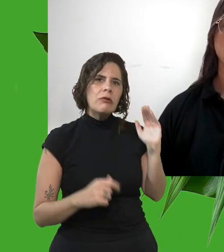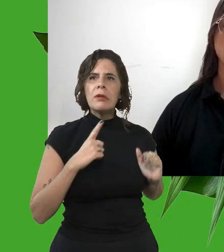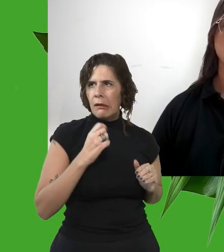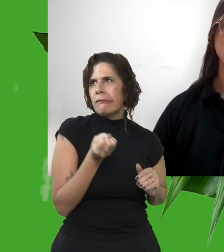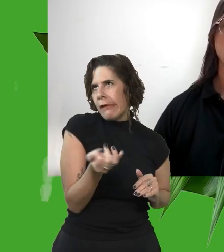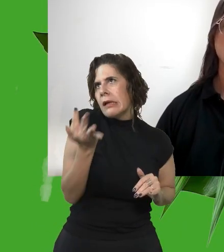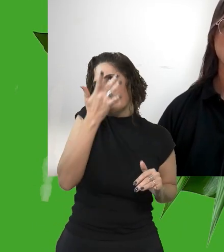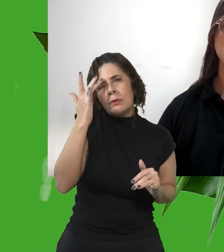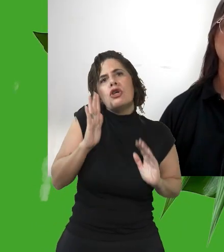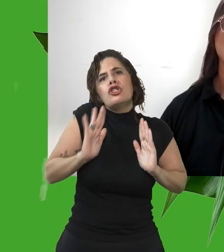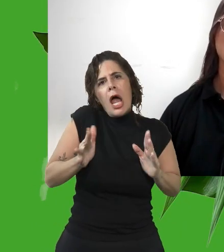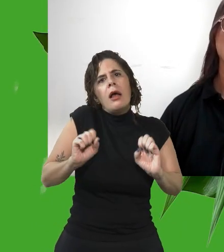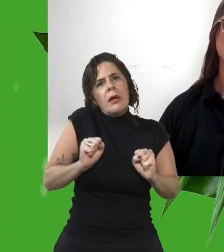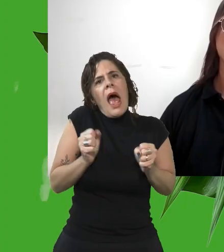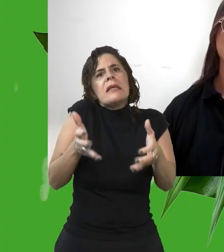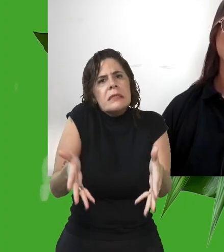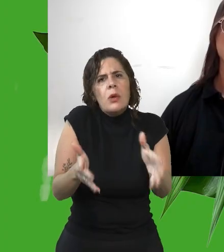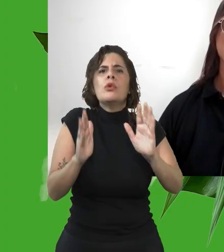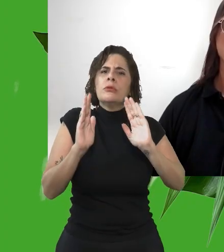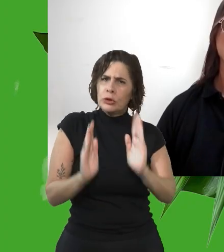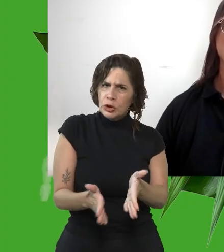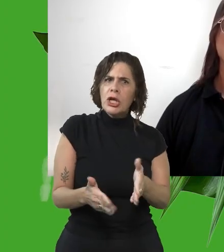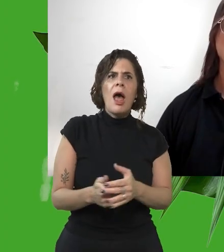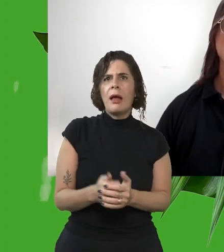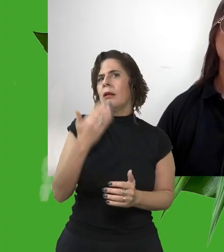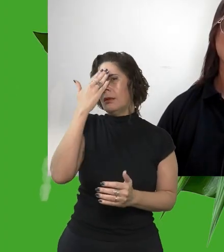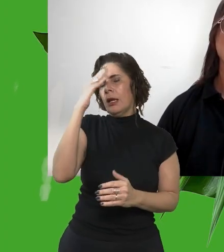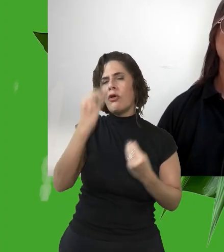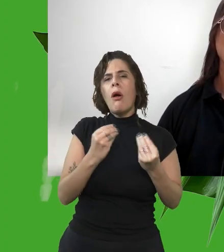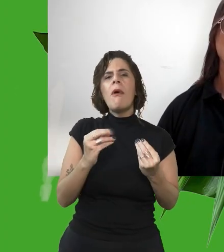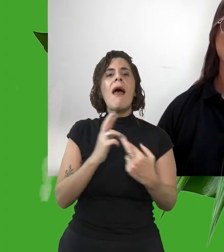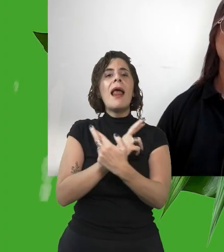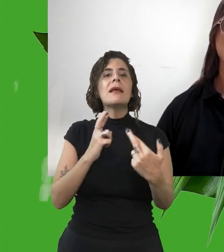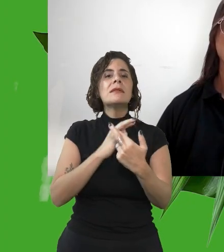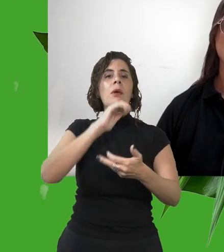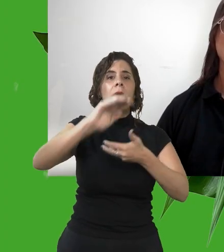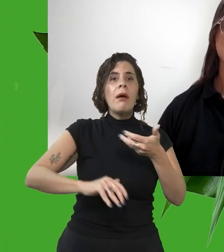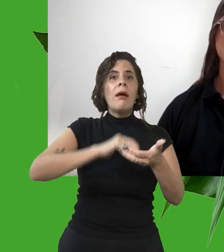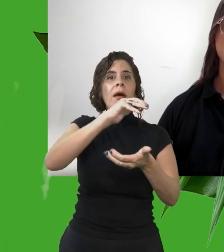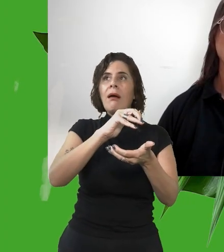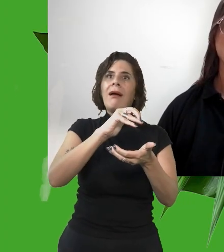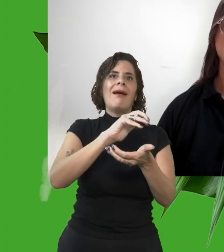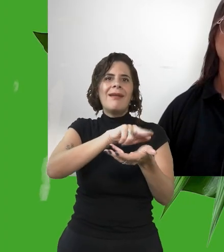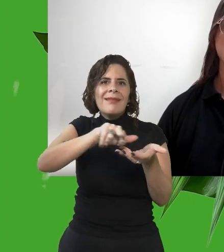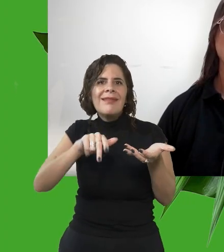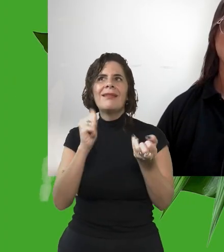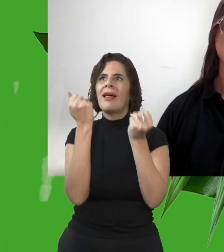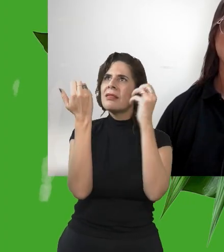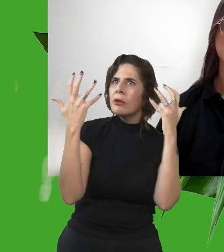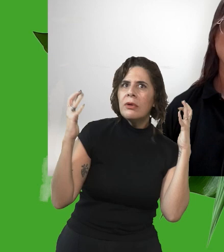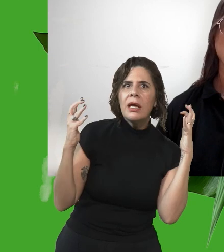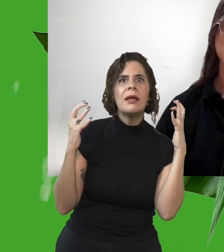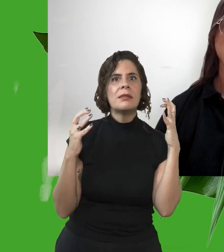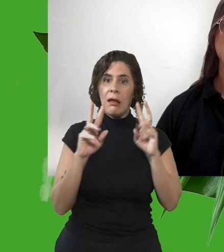da natureza para a gente conseguir equilibrar, né, e segurar essa mudança climática, mas para quem está engajando agora